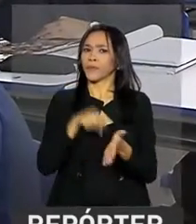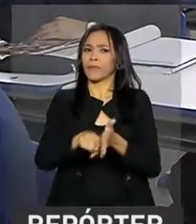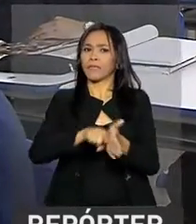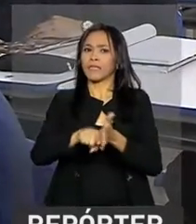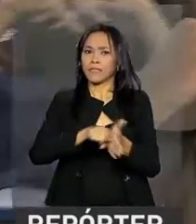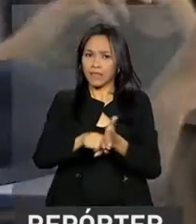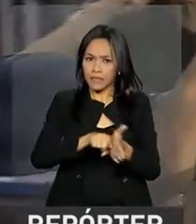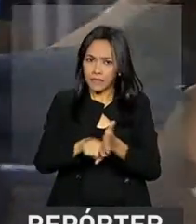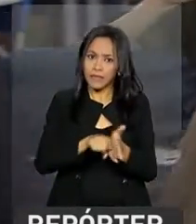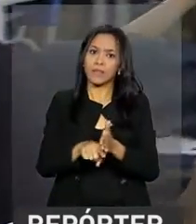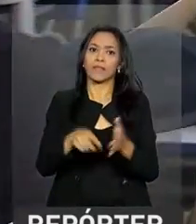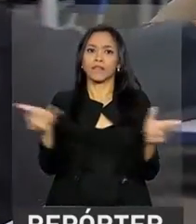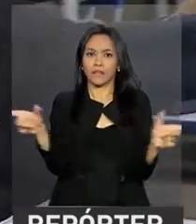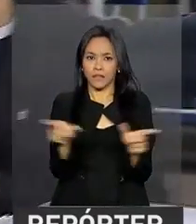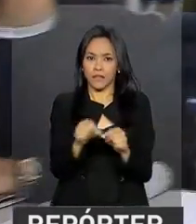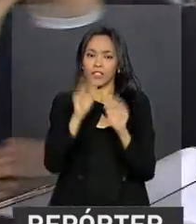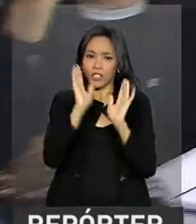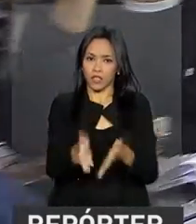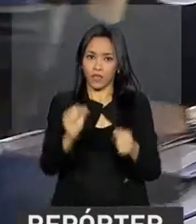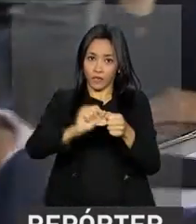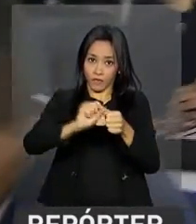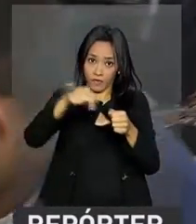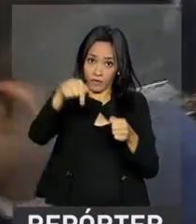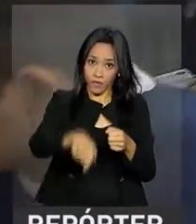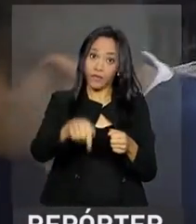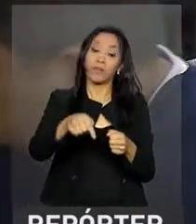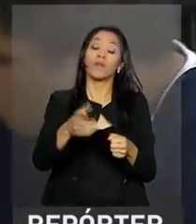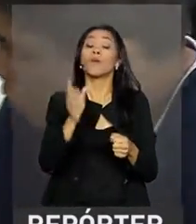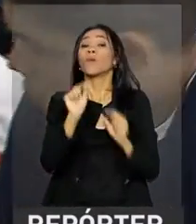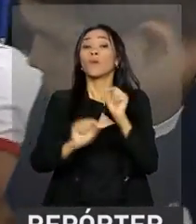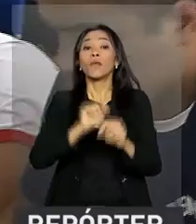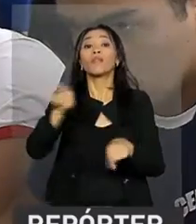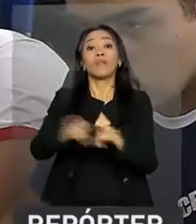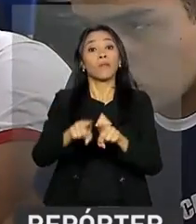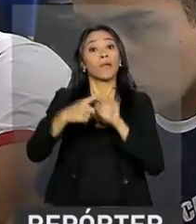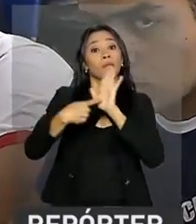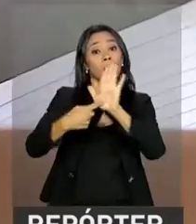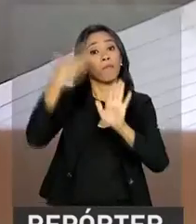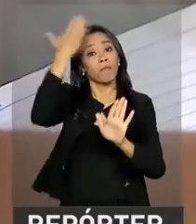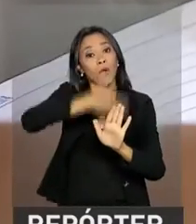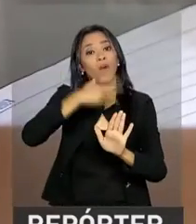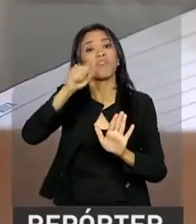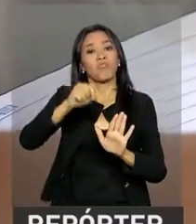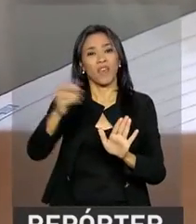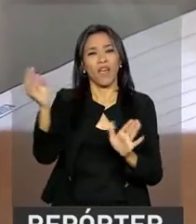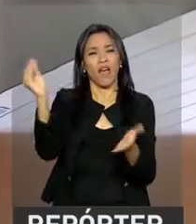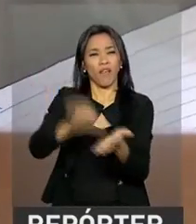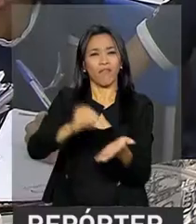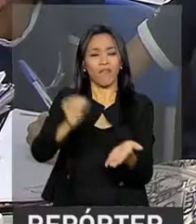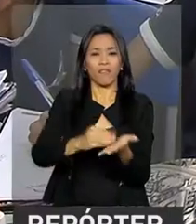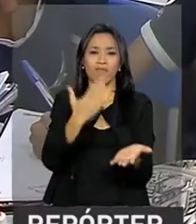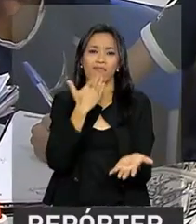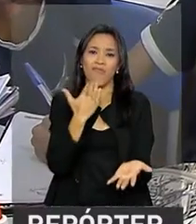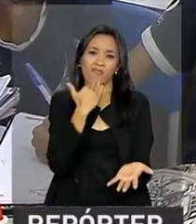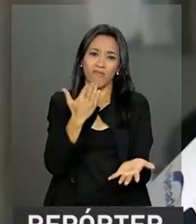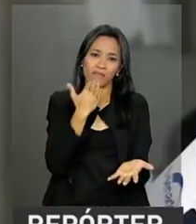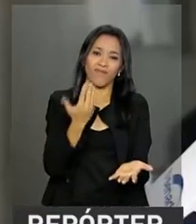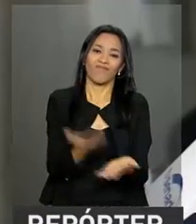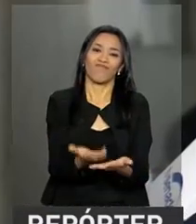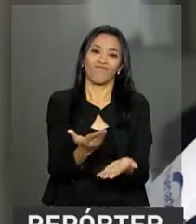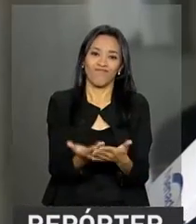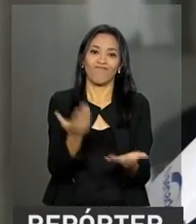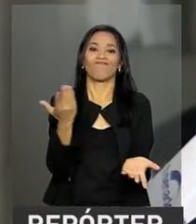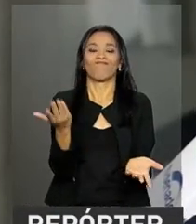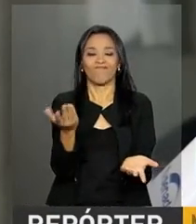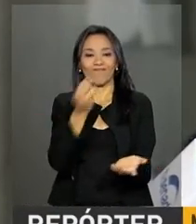índice de desenvolvimento da educação básica o ideb também mostra a defasagem do ensino médio brasileiro as